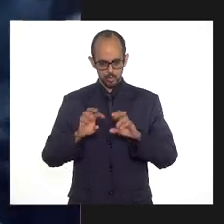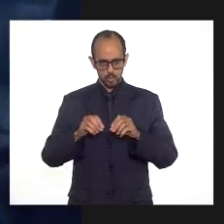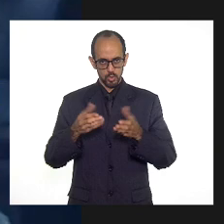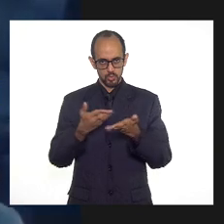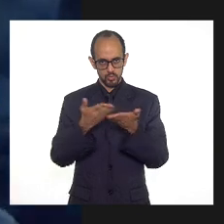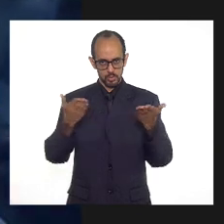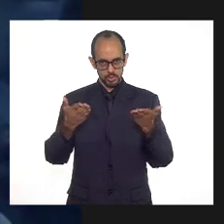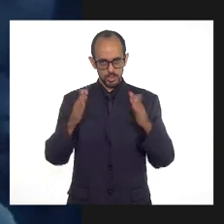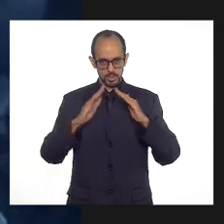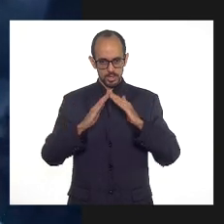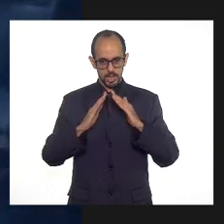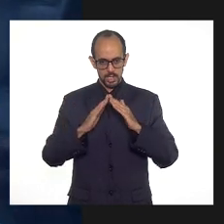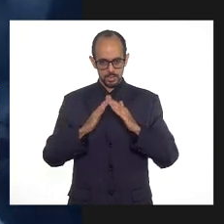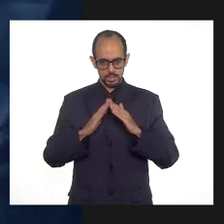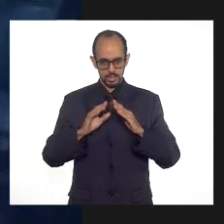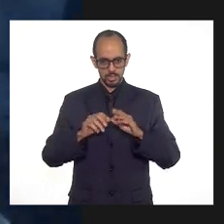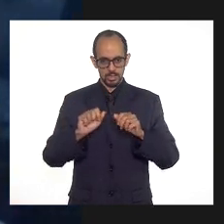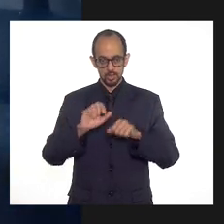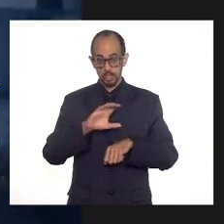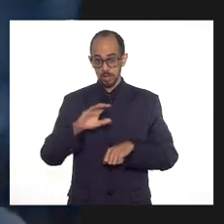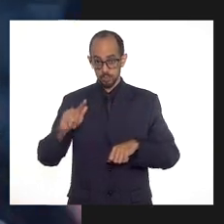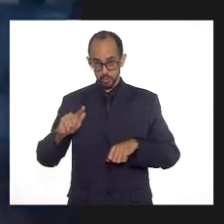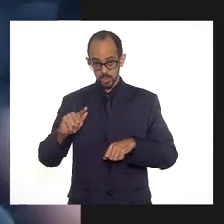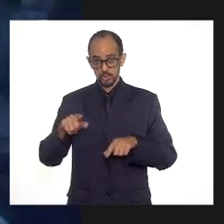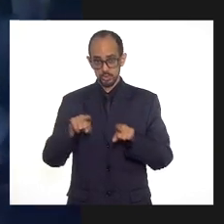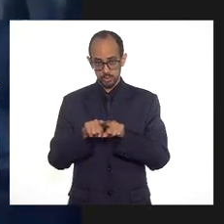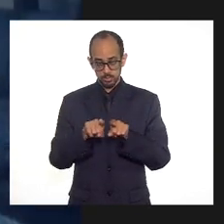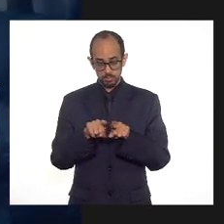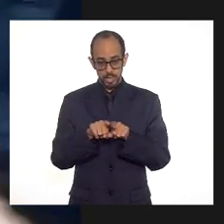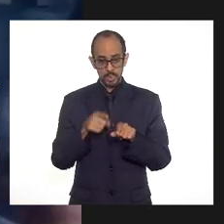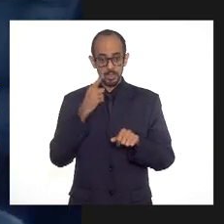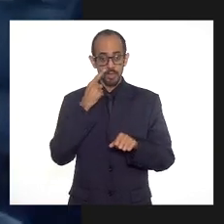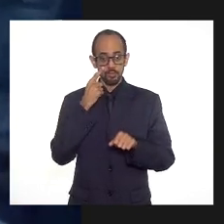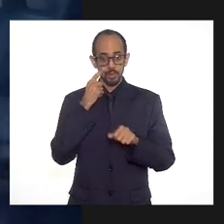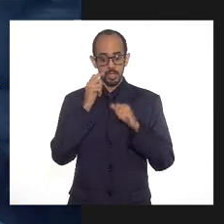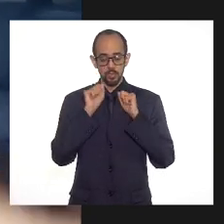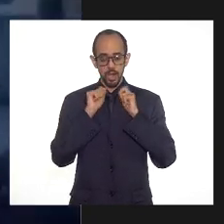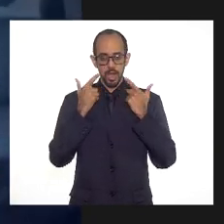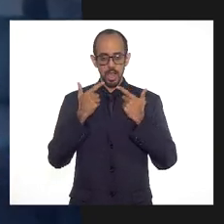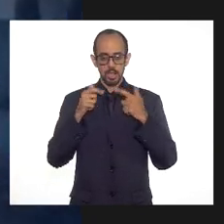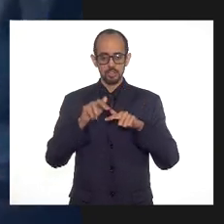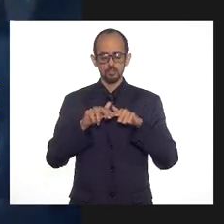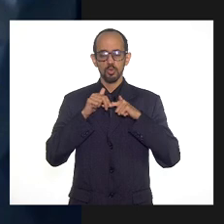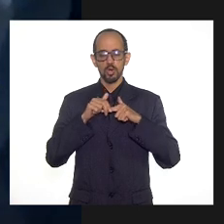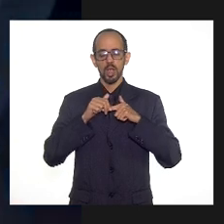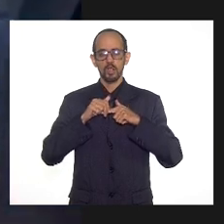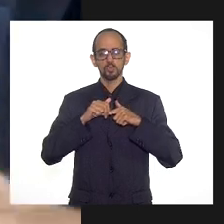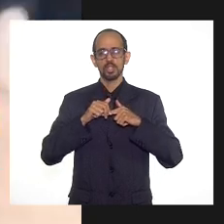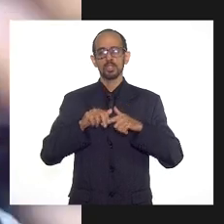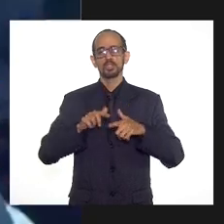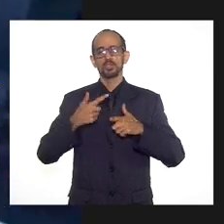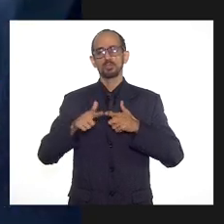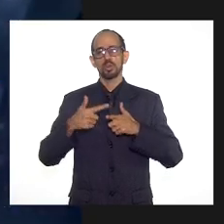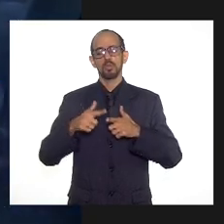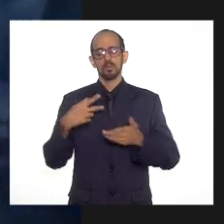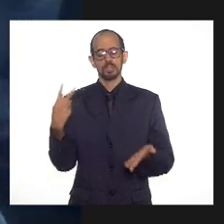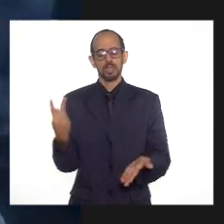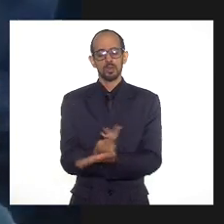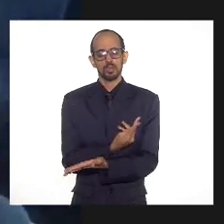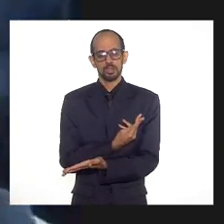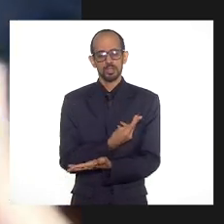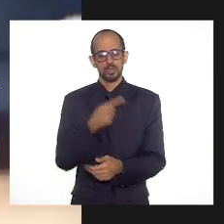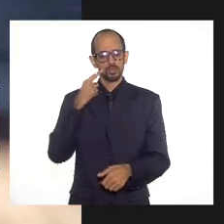grande parcela da população de Campo Grande está assistindo a TV Alerj, devido a esse imbróglio que aconteceu na semana